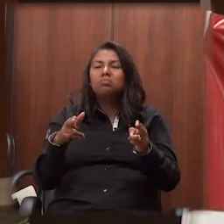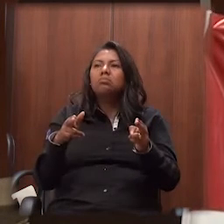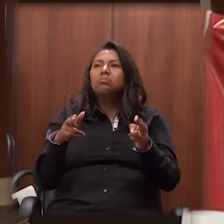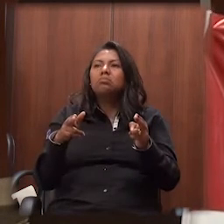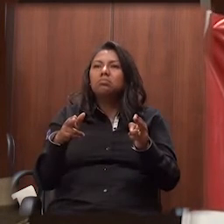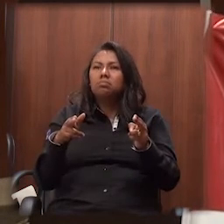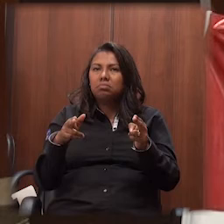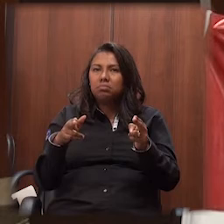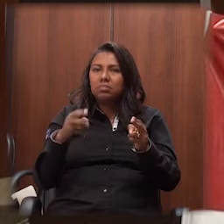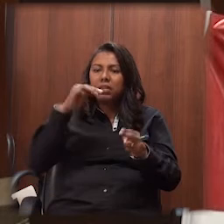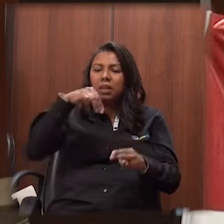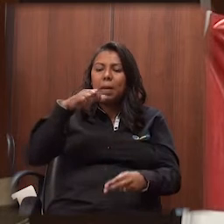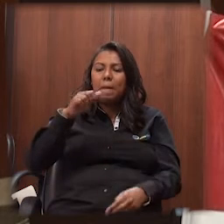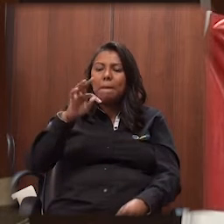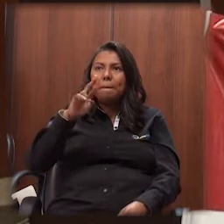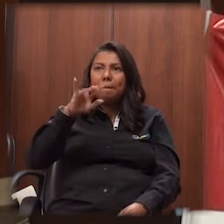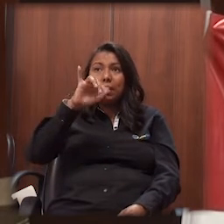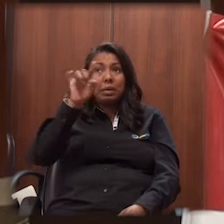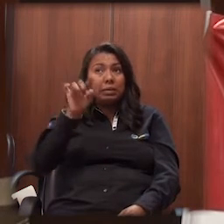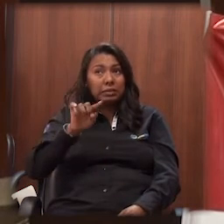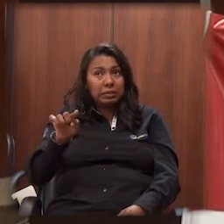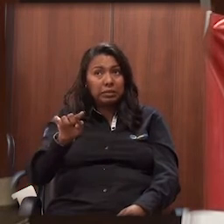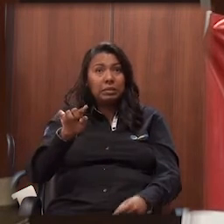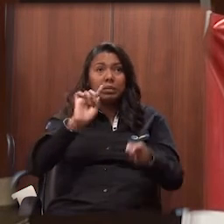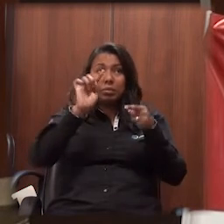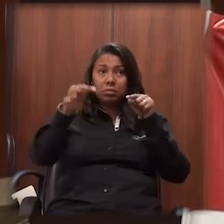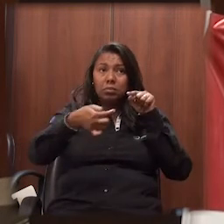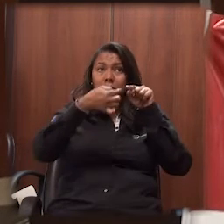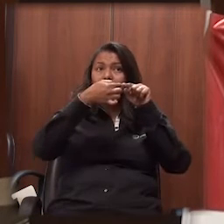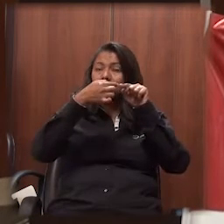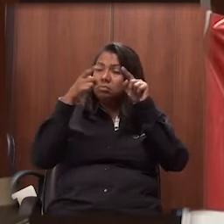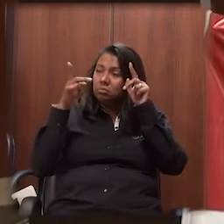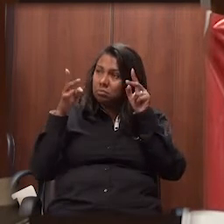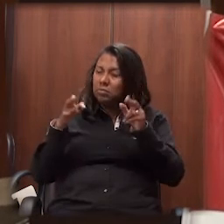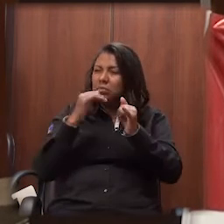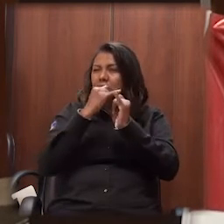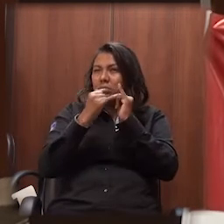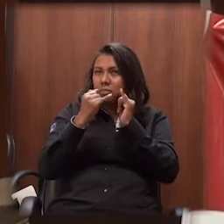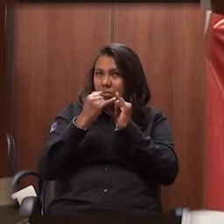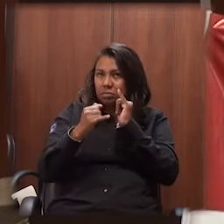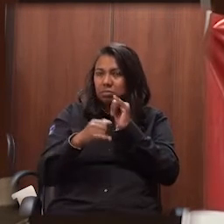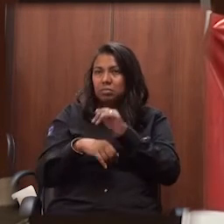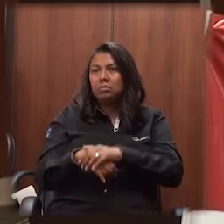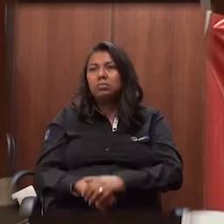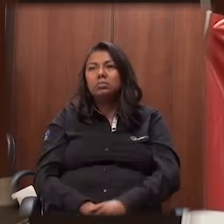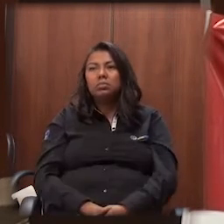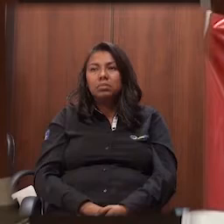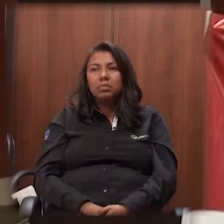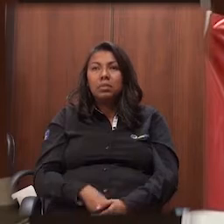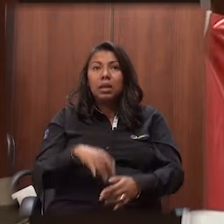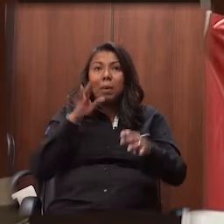mesmas matrizes e objetivos similares, consideradas as peculiaridades do serviço